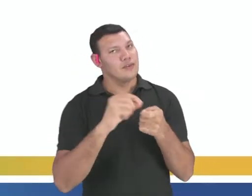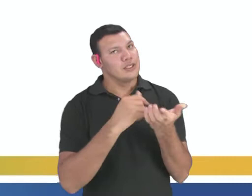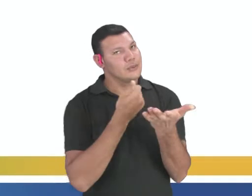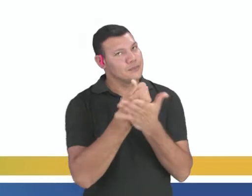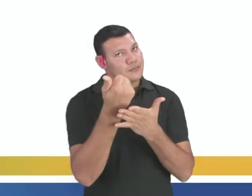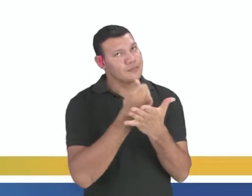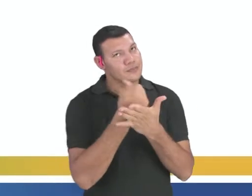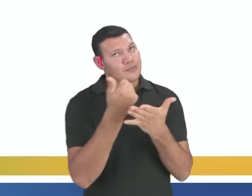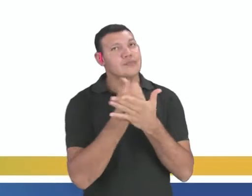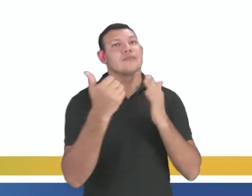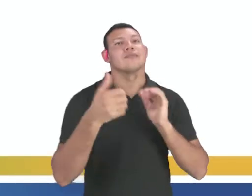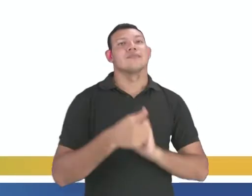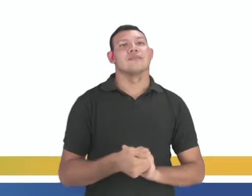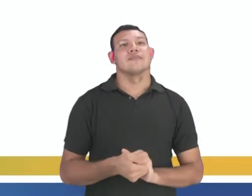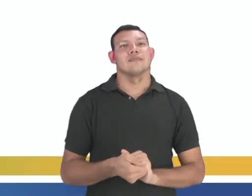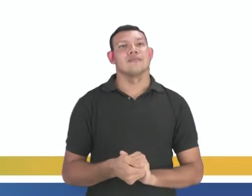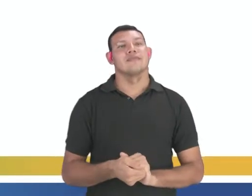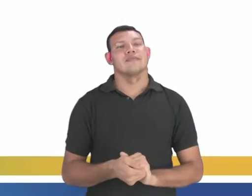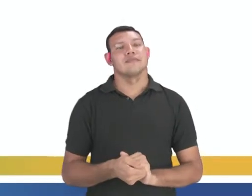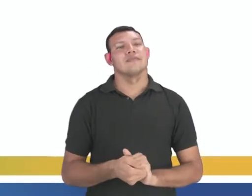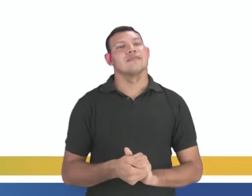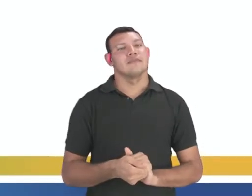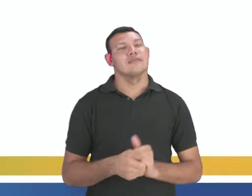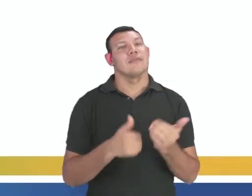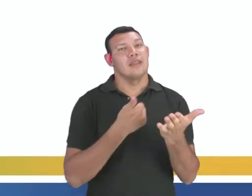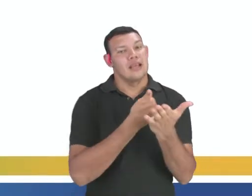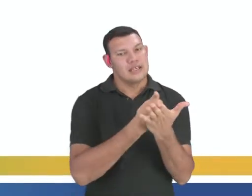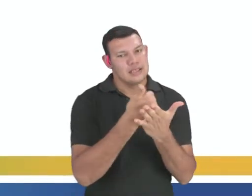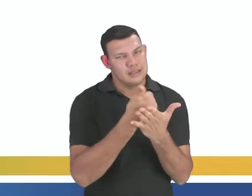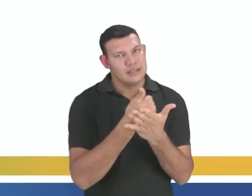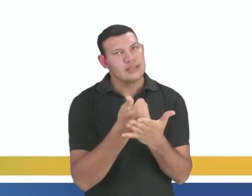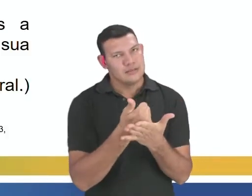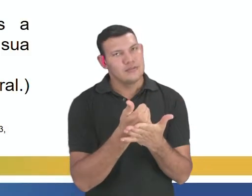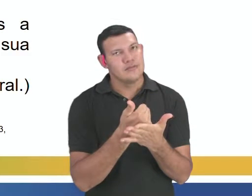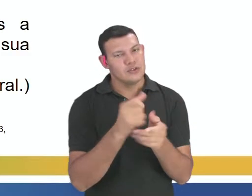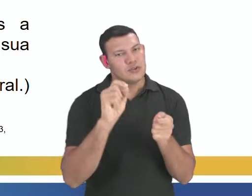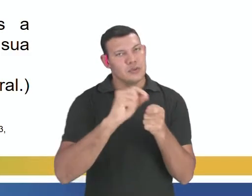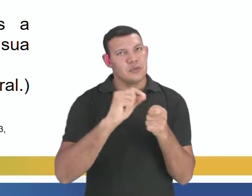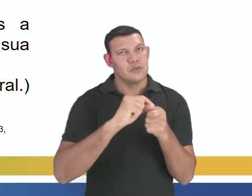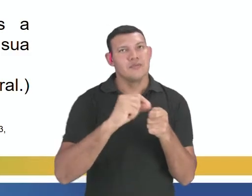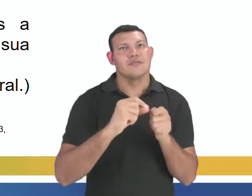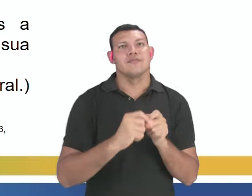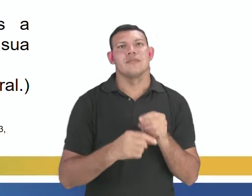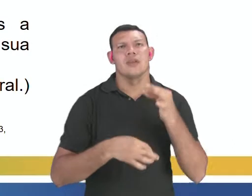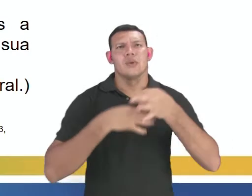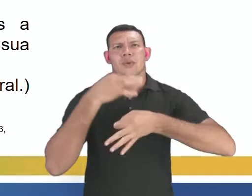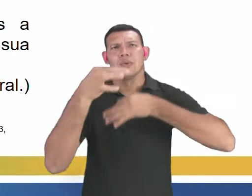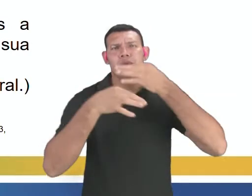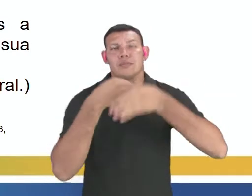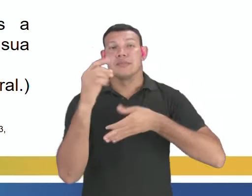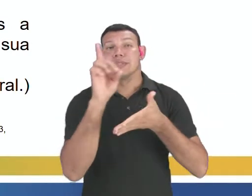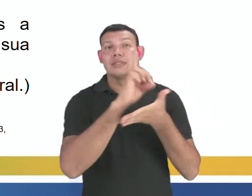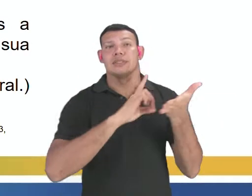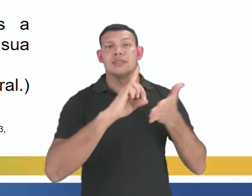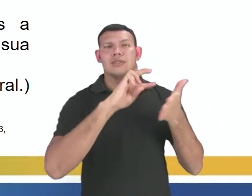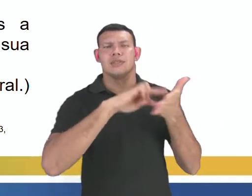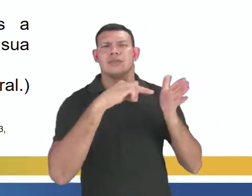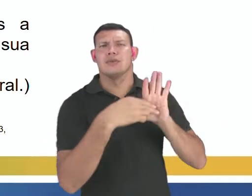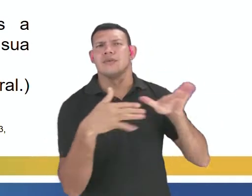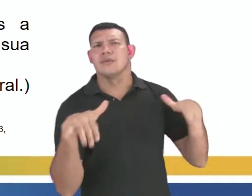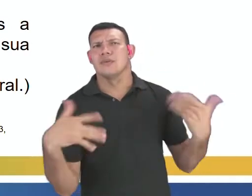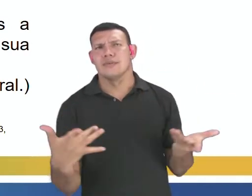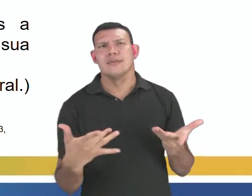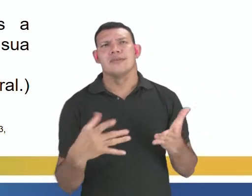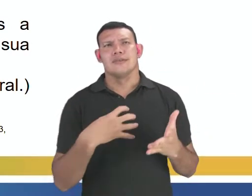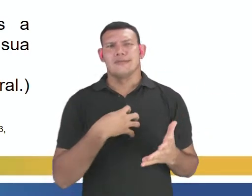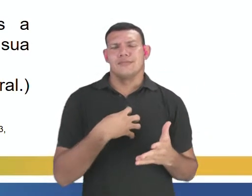façanha, uma proeza, tá? Ele é uma coisa realizada, é um ato feito. E o que é a opinião, de acordo com o dicionário? É um modo